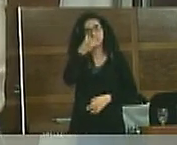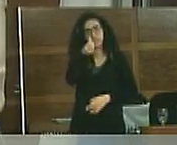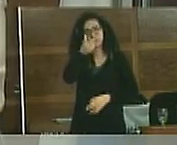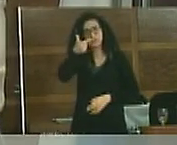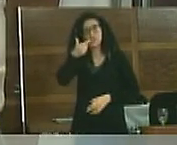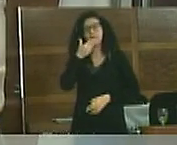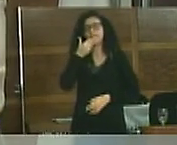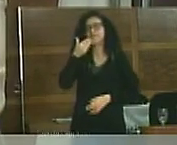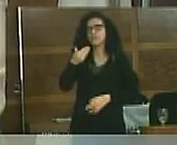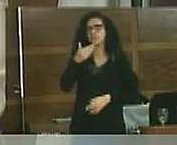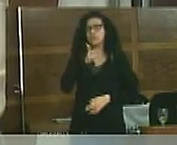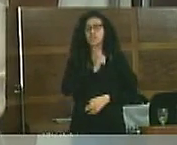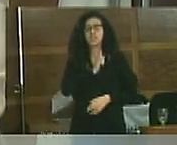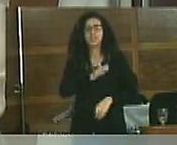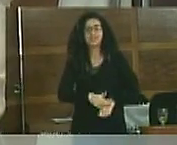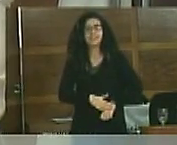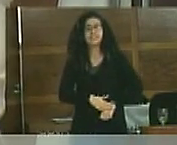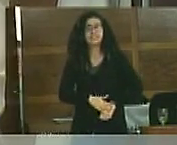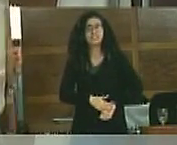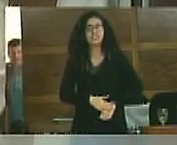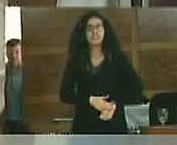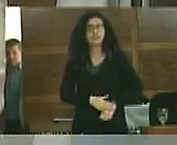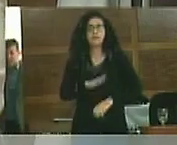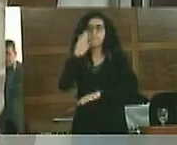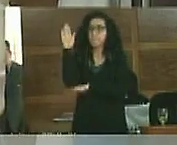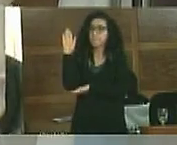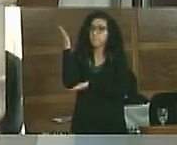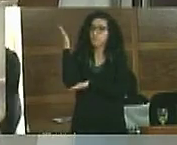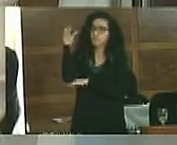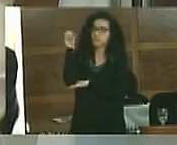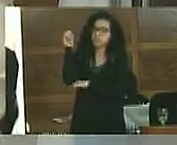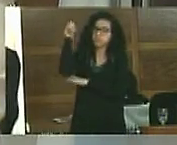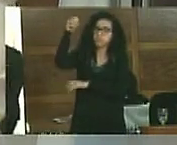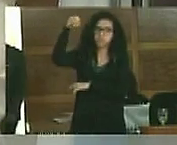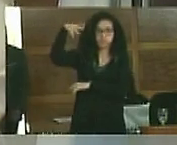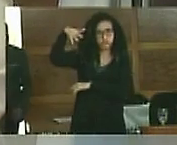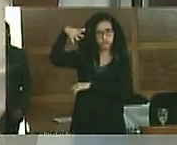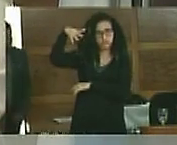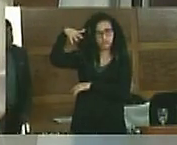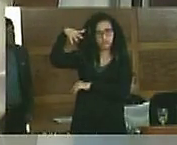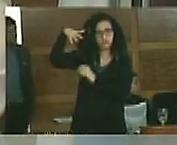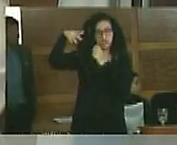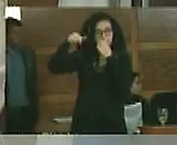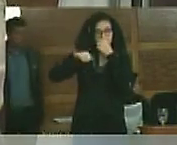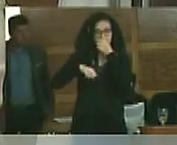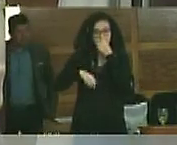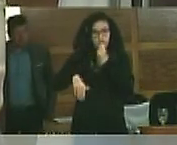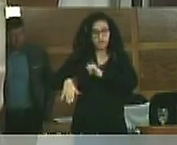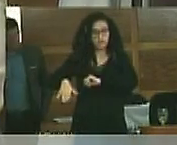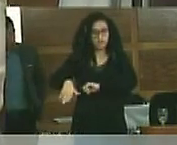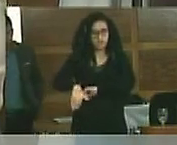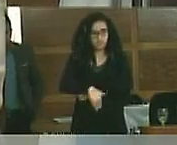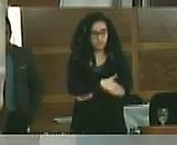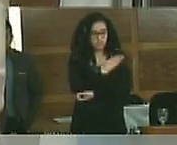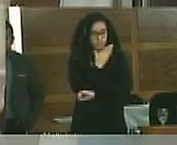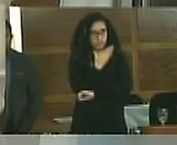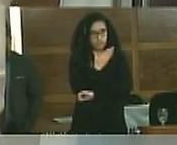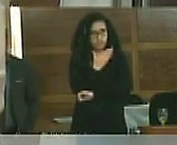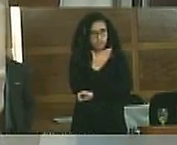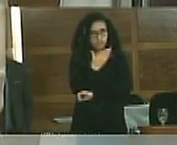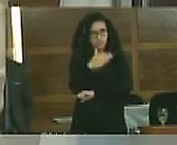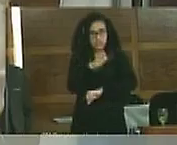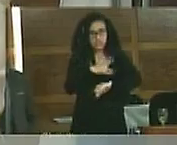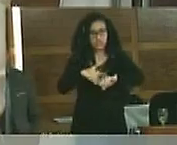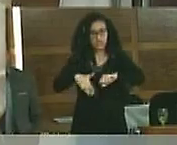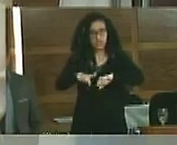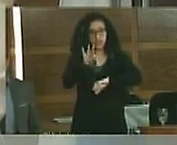eu peço maior a instalação de poste de iluminação pública e luminária na estrada na rua Ilha das Flechas,